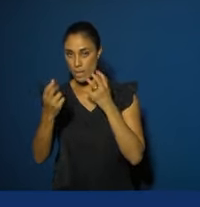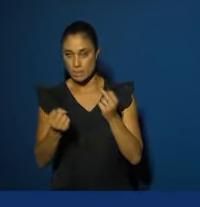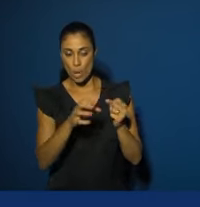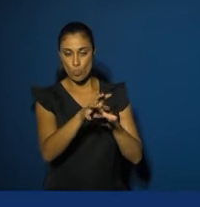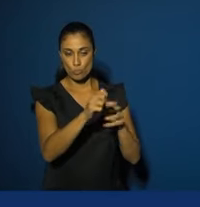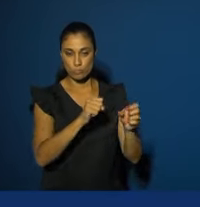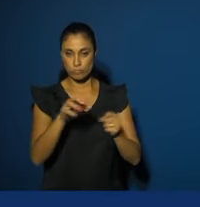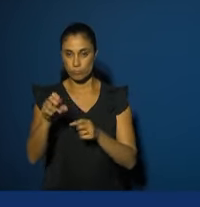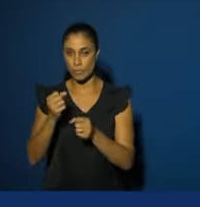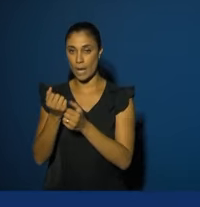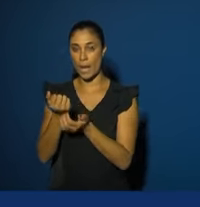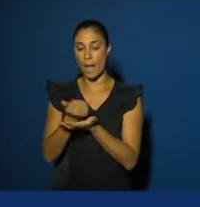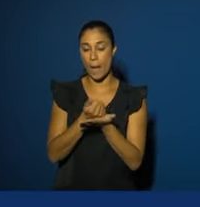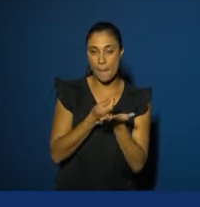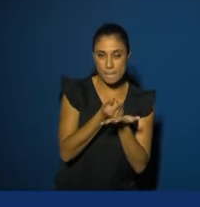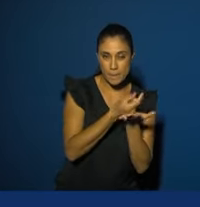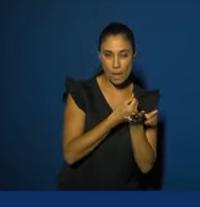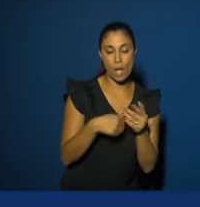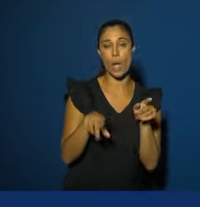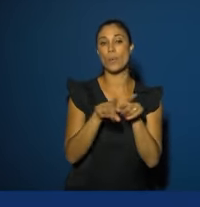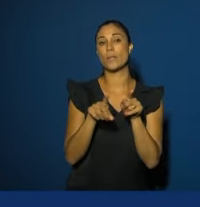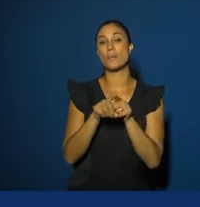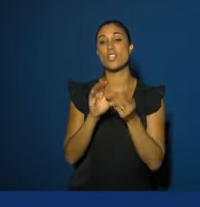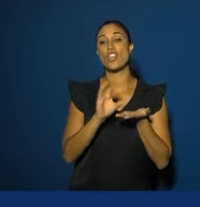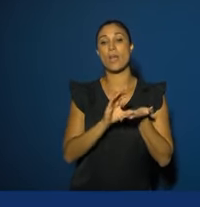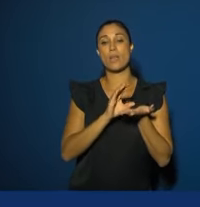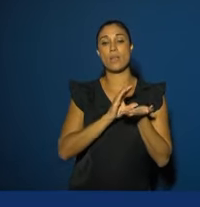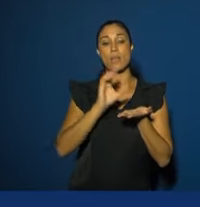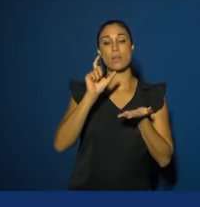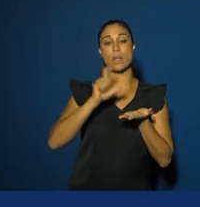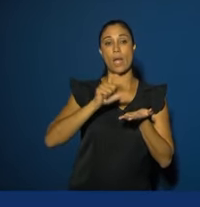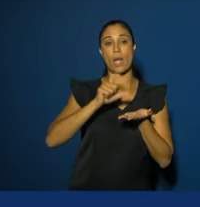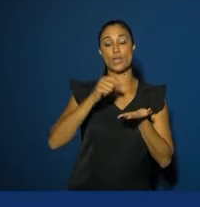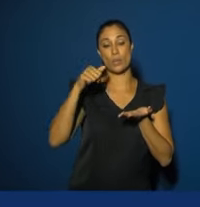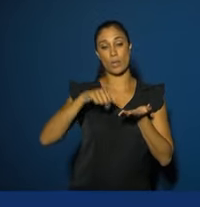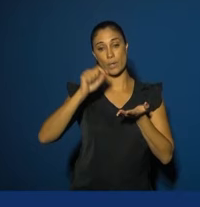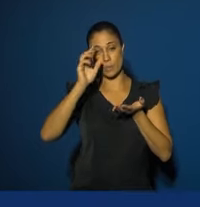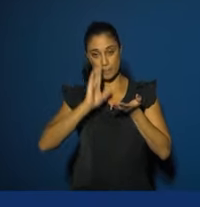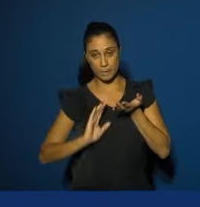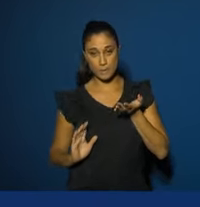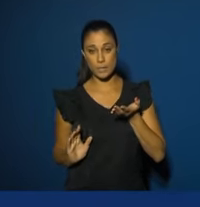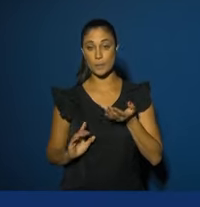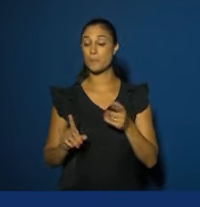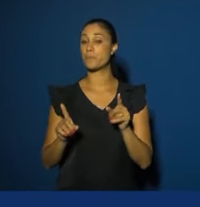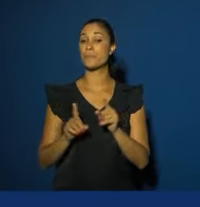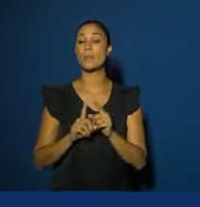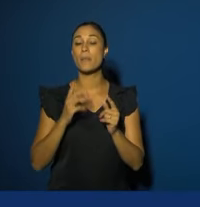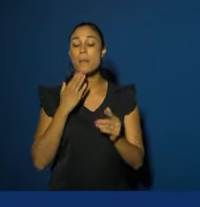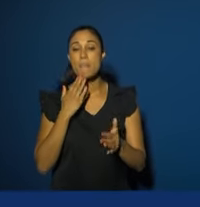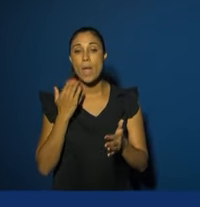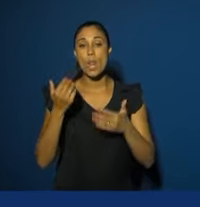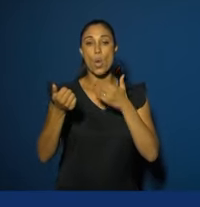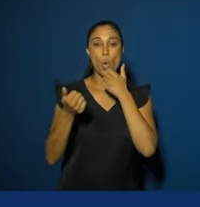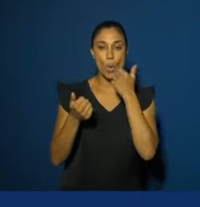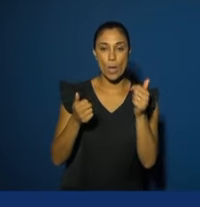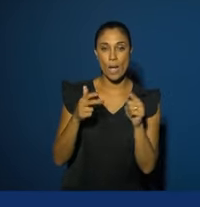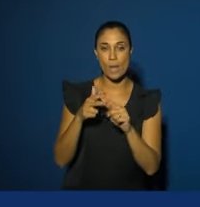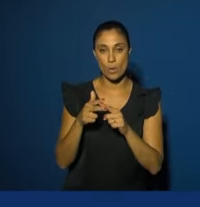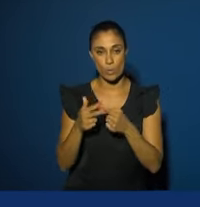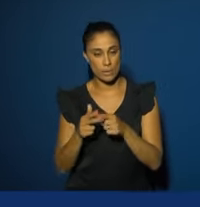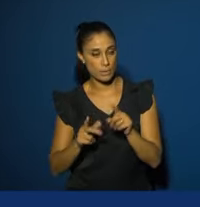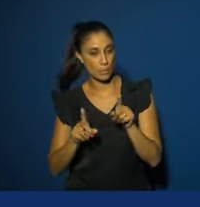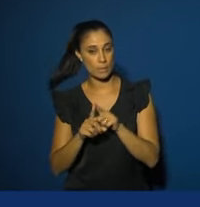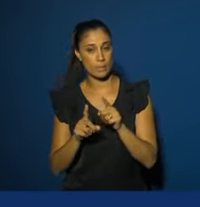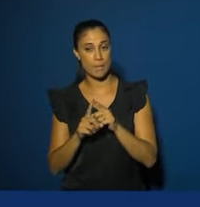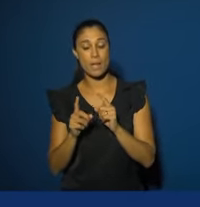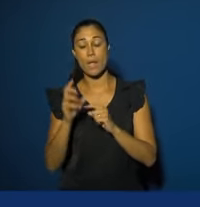Capital fomento de novas operações de crédito no Brasil ah aprimoramento da regulação